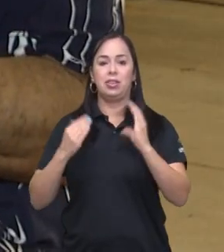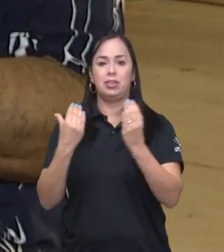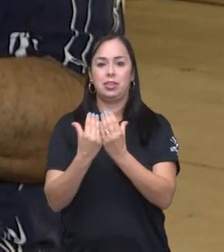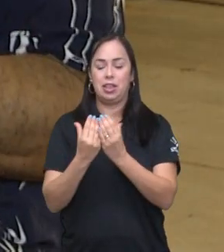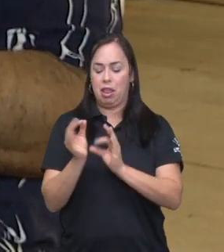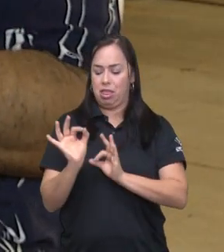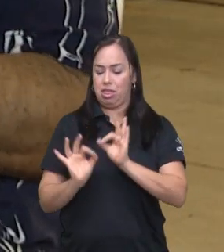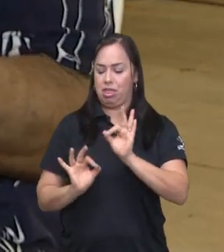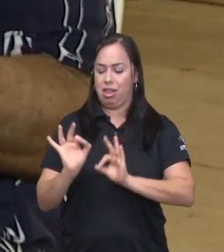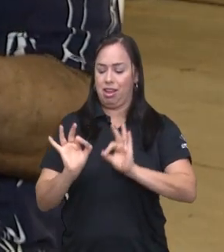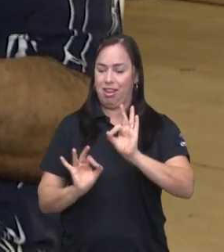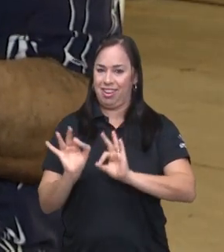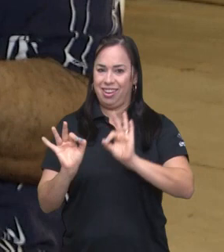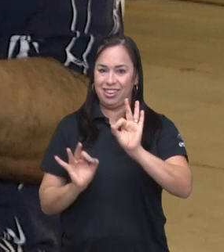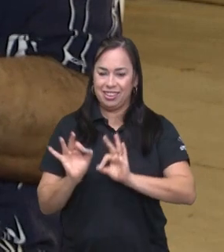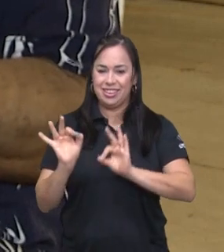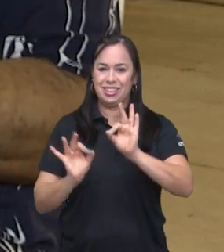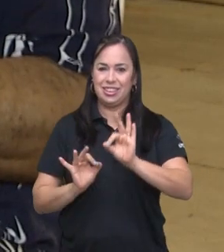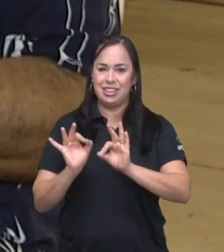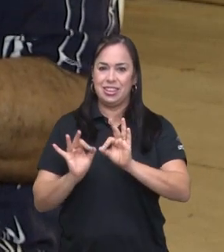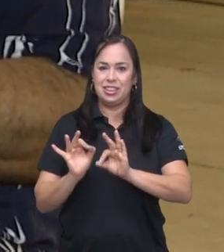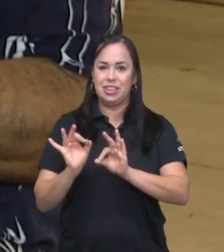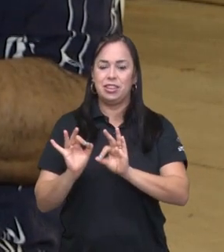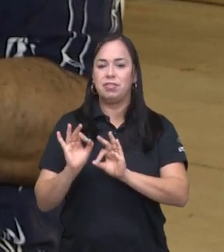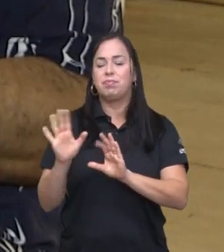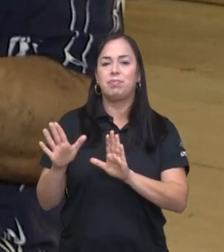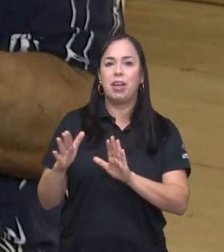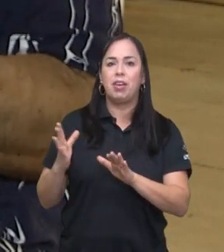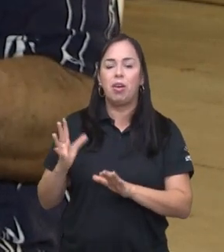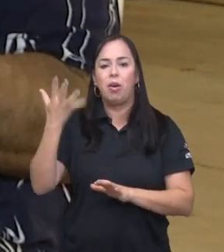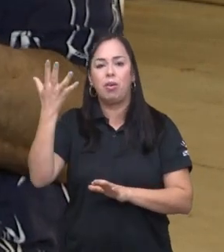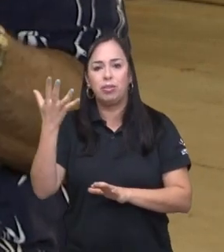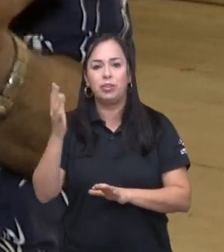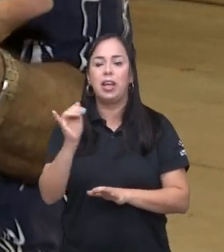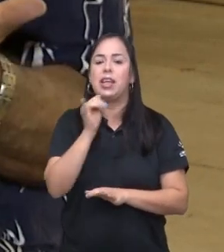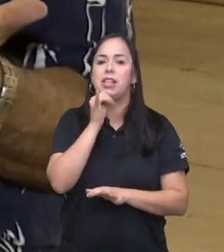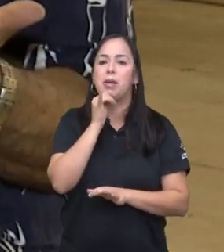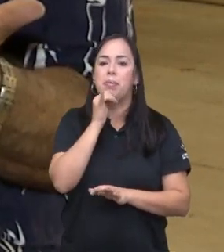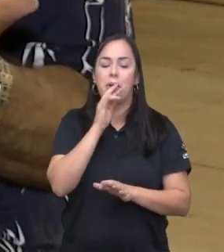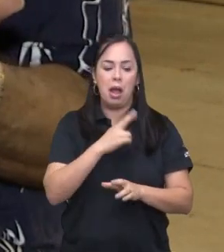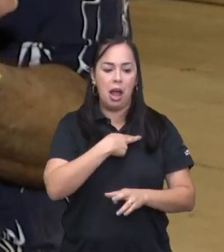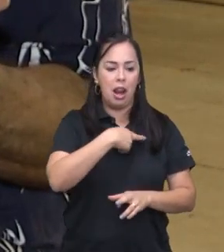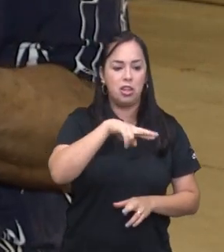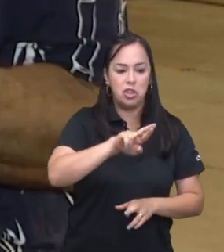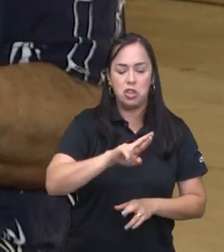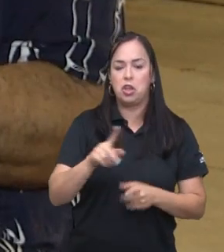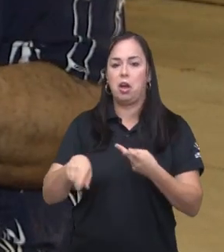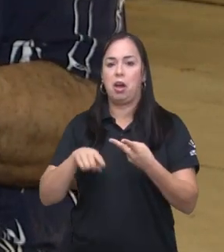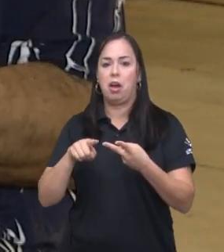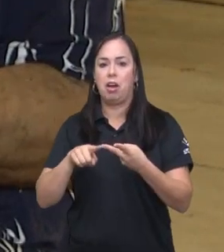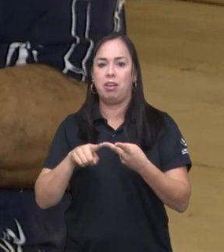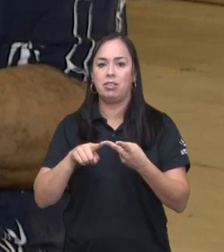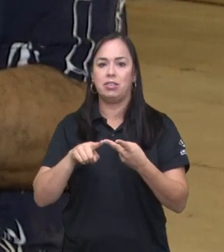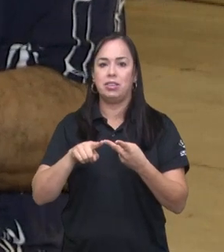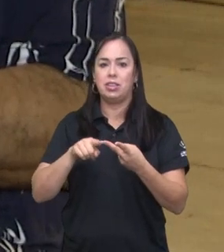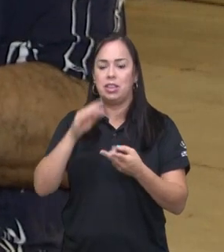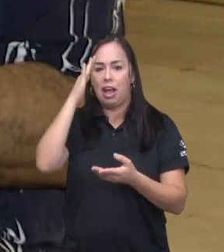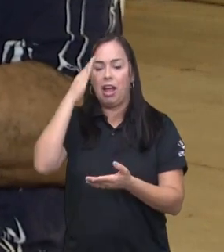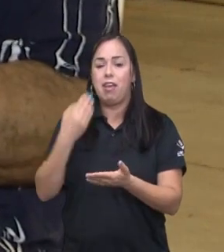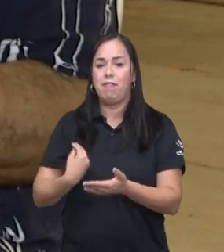se organizando a partir de alguns conteúdos na vida, né? Uma crença, uma forma de enxergar a própria vida, e a